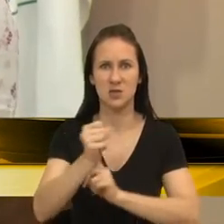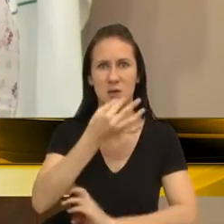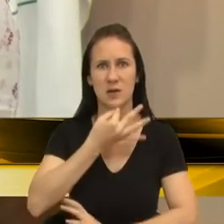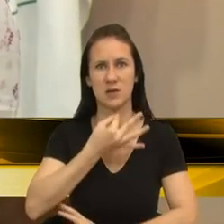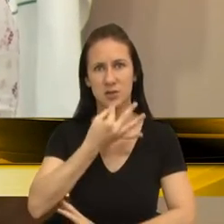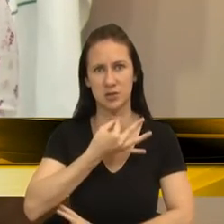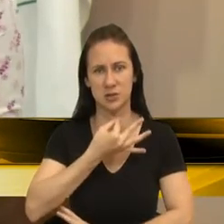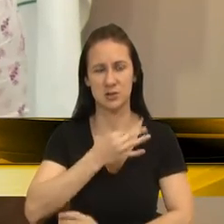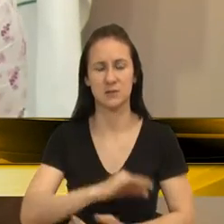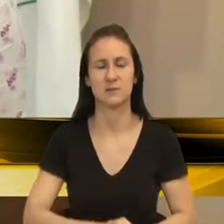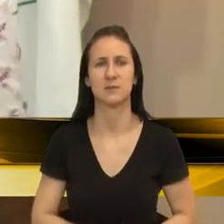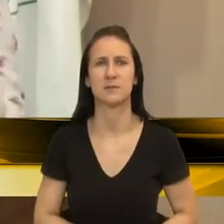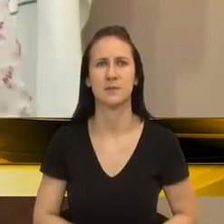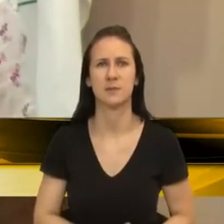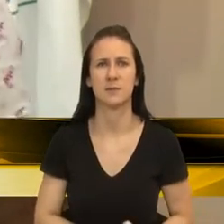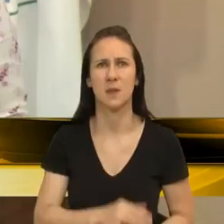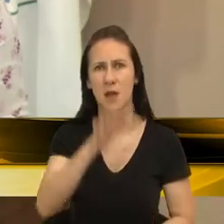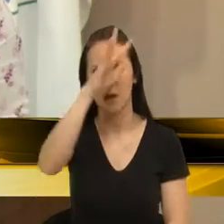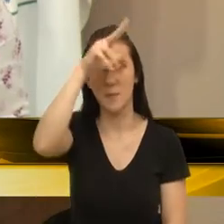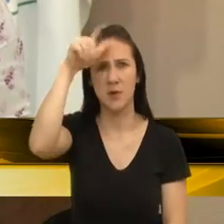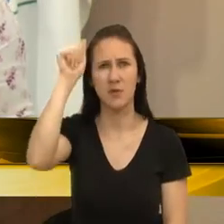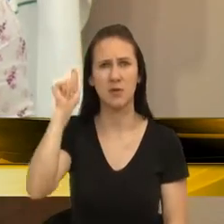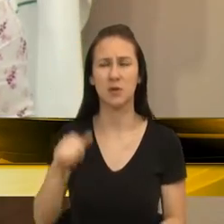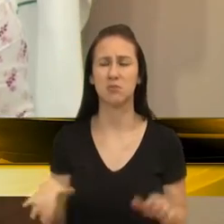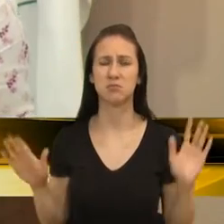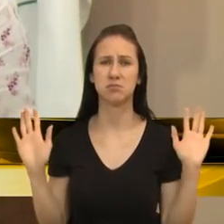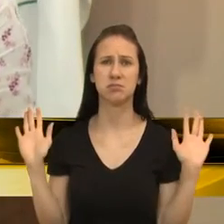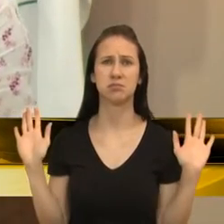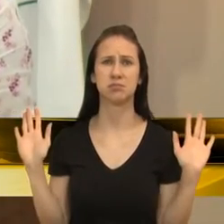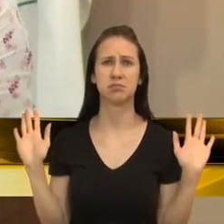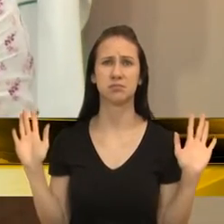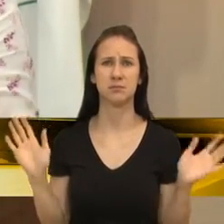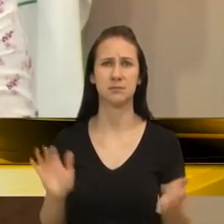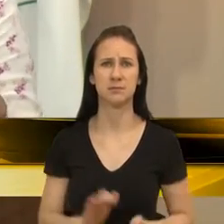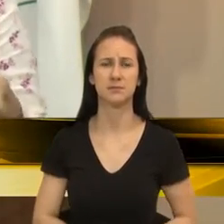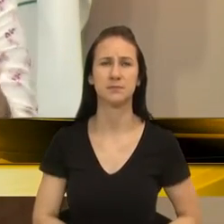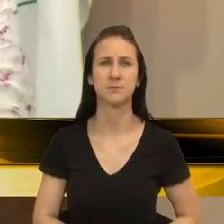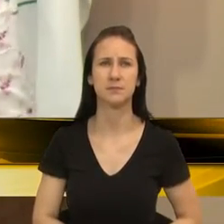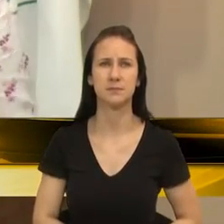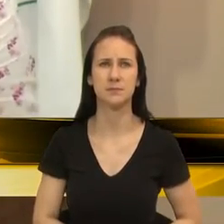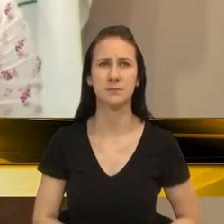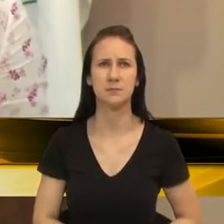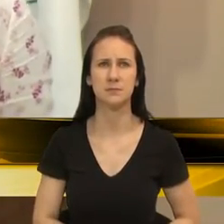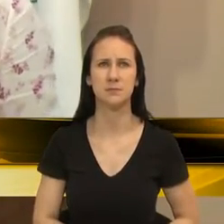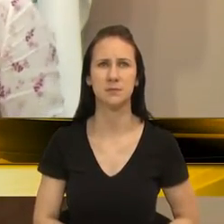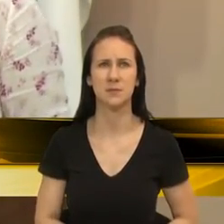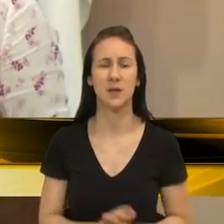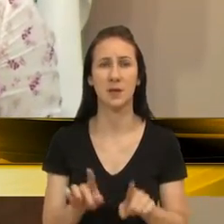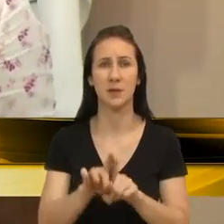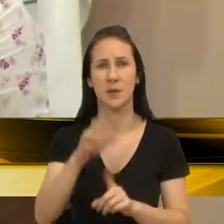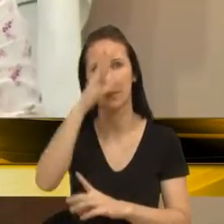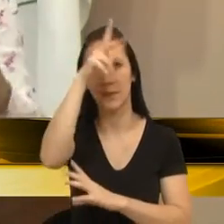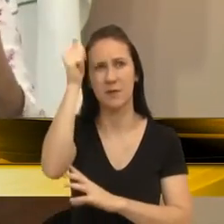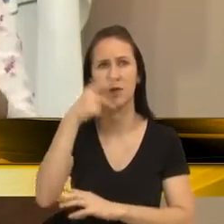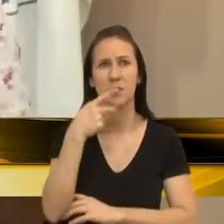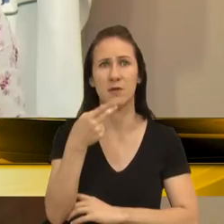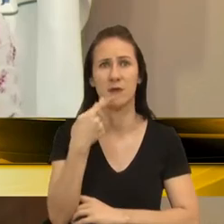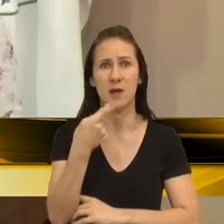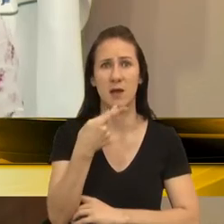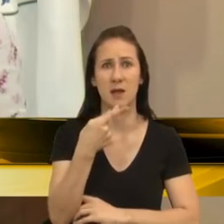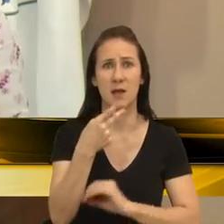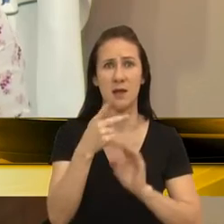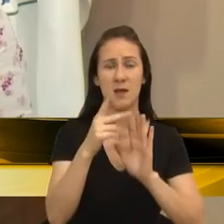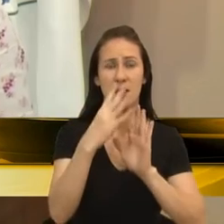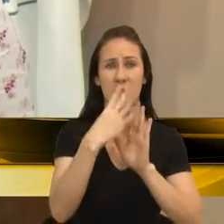E a Prefeitura simplesmente lavou as mãos. E ainda, por baixo, ainda diz, essa tabela está ruim, a gente tem outra que